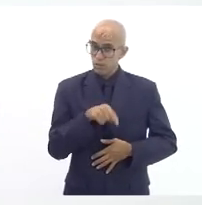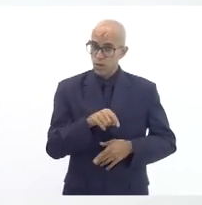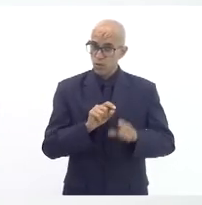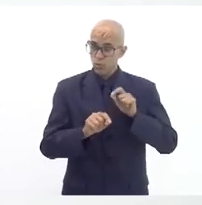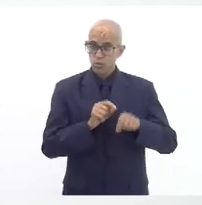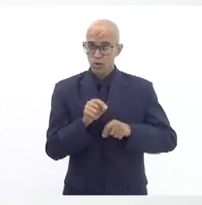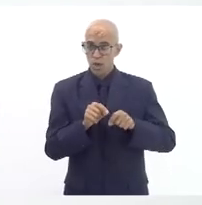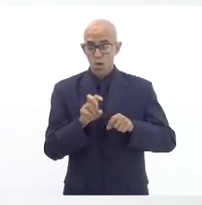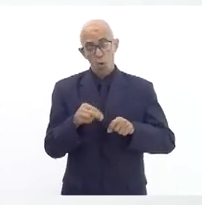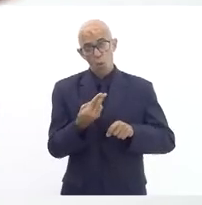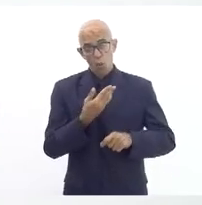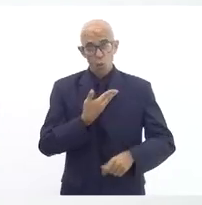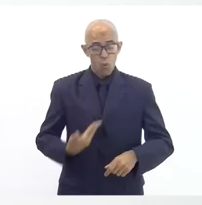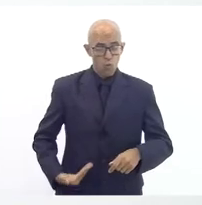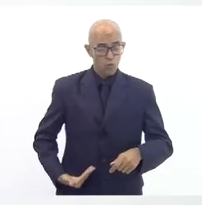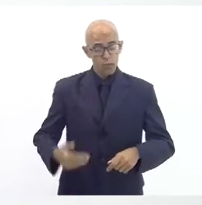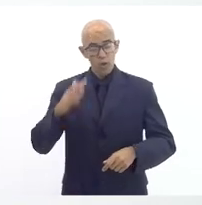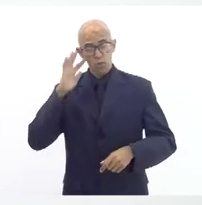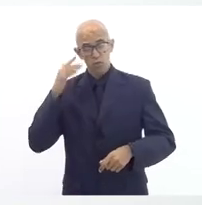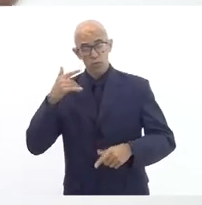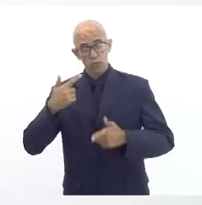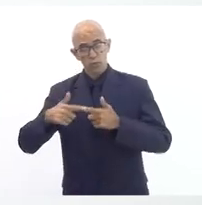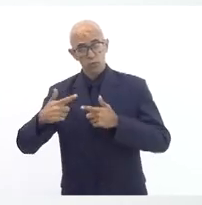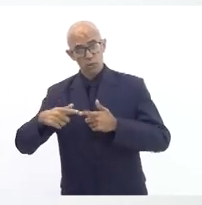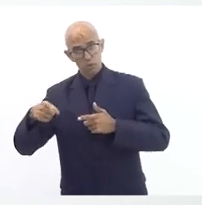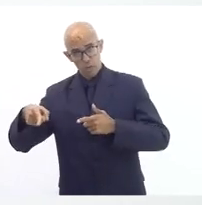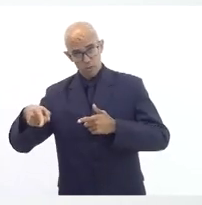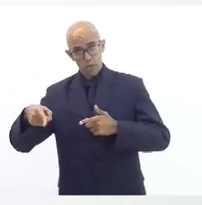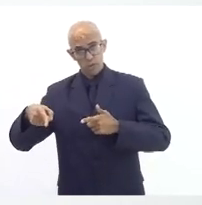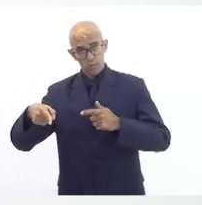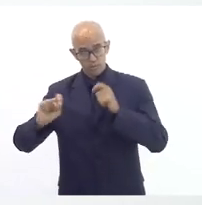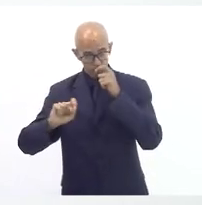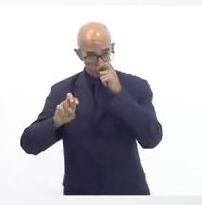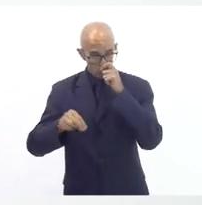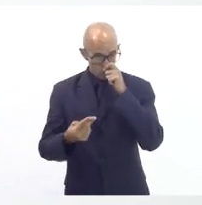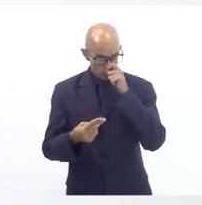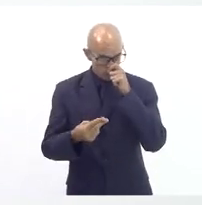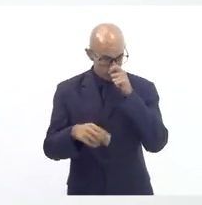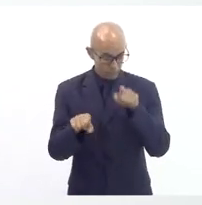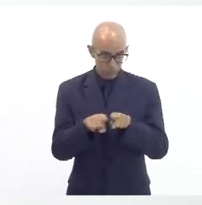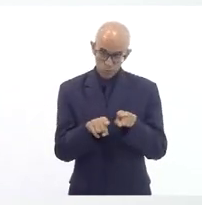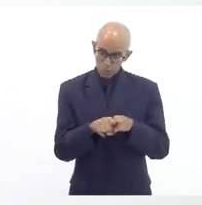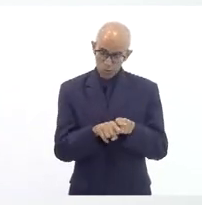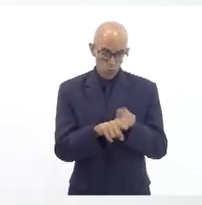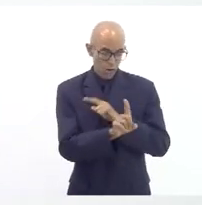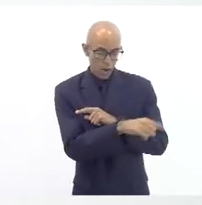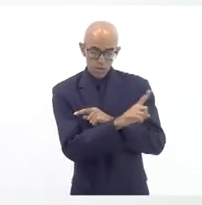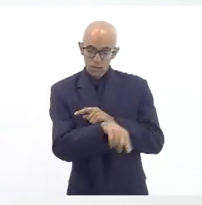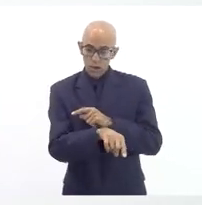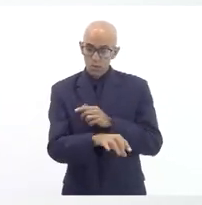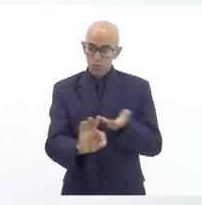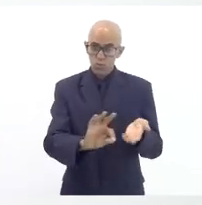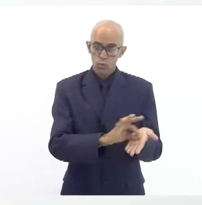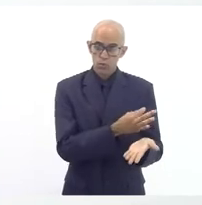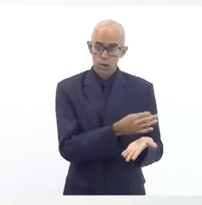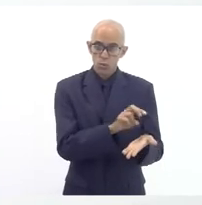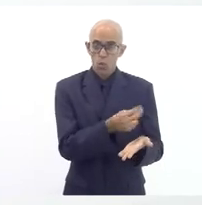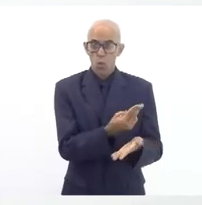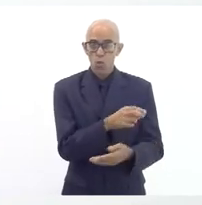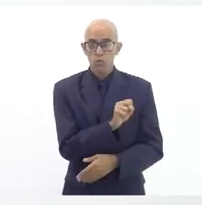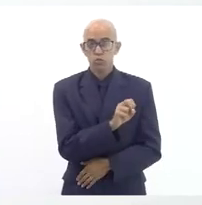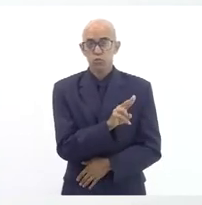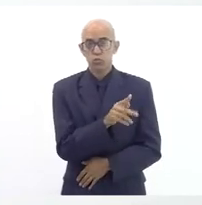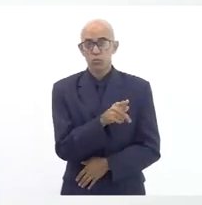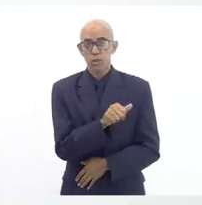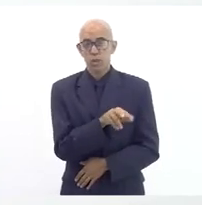parte do governo do Estado, que é uma solução, ou cabe a caducidade do contrato, ou que a Supervia fale o seguinte: olha, não